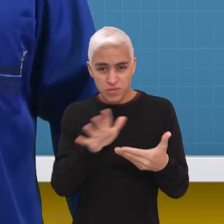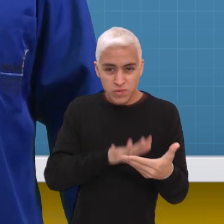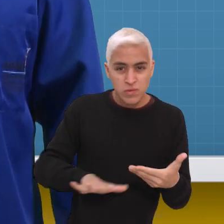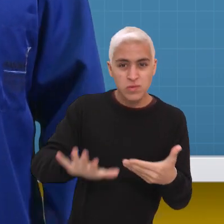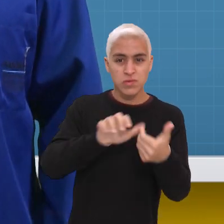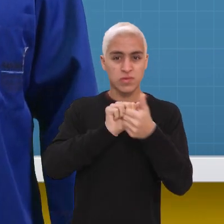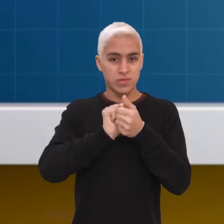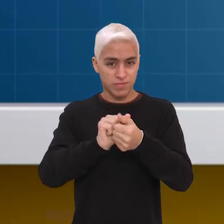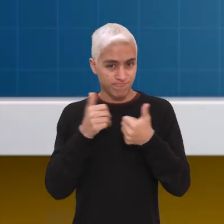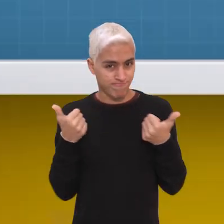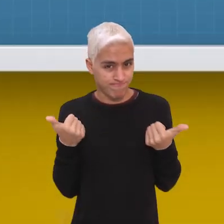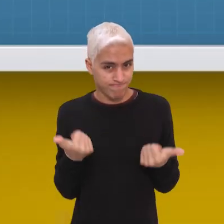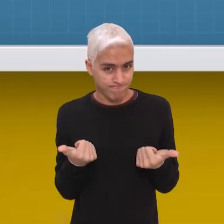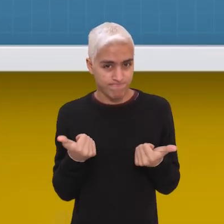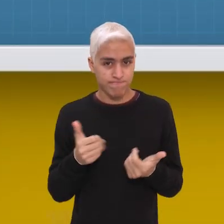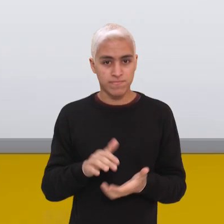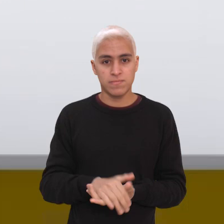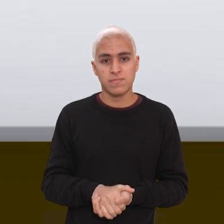com vocês.